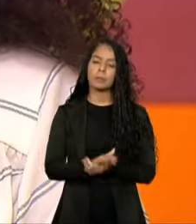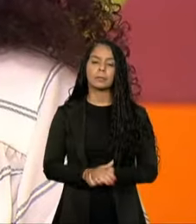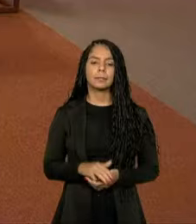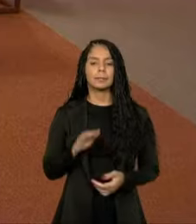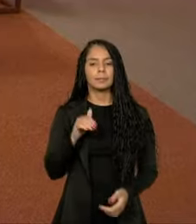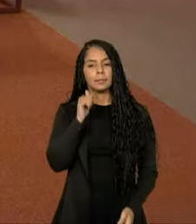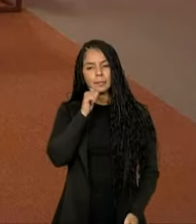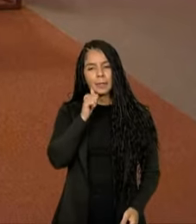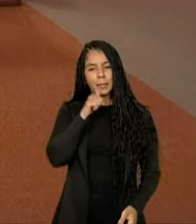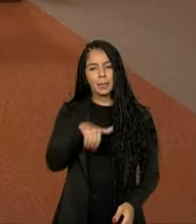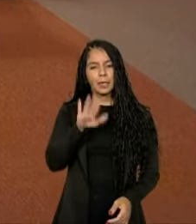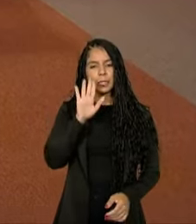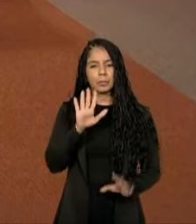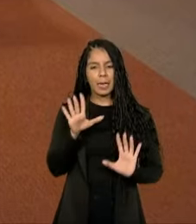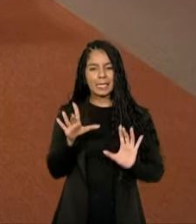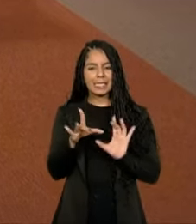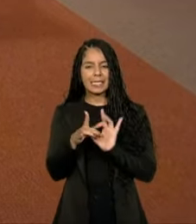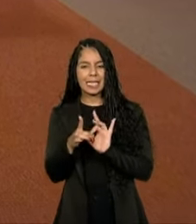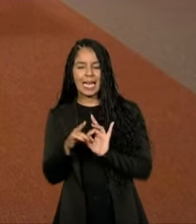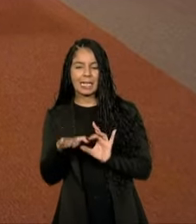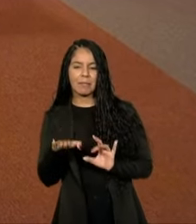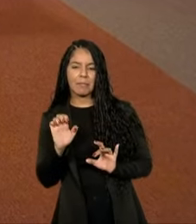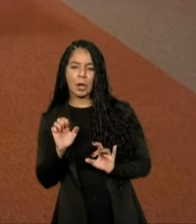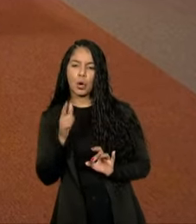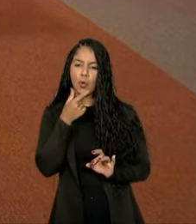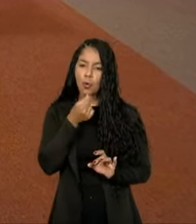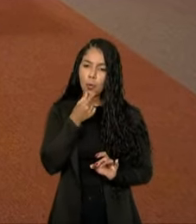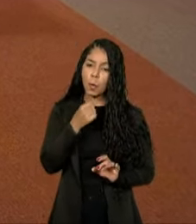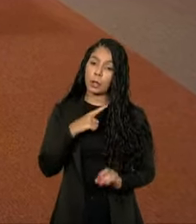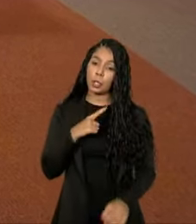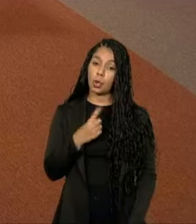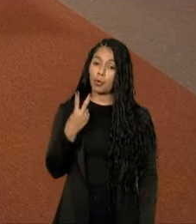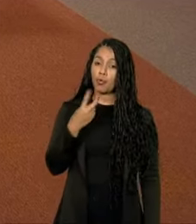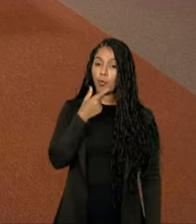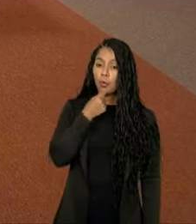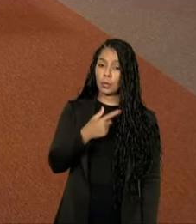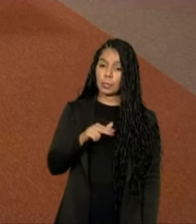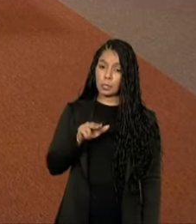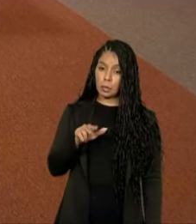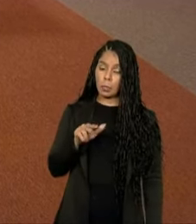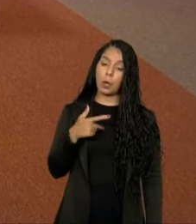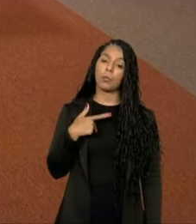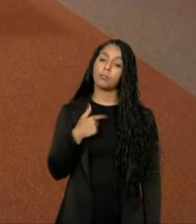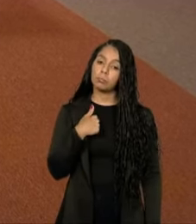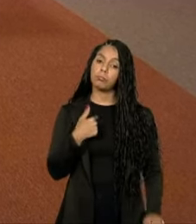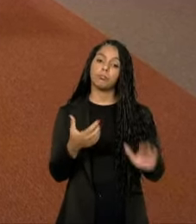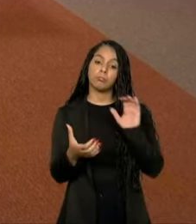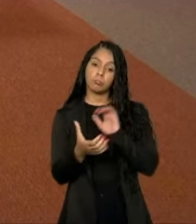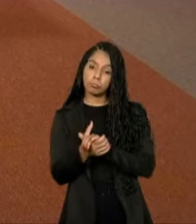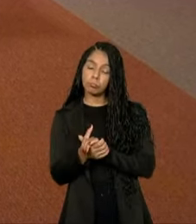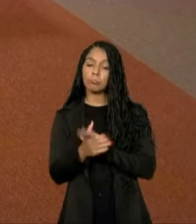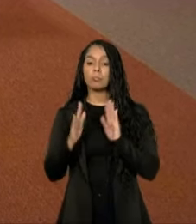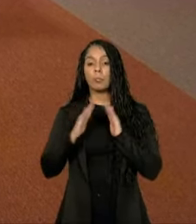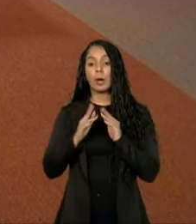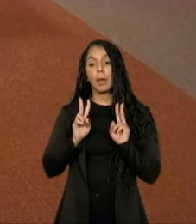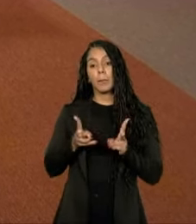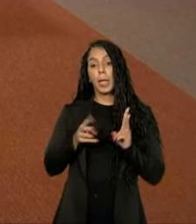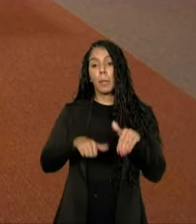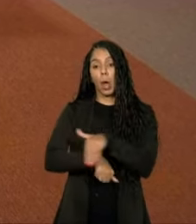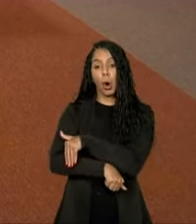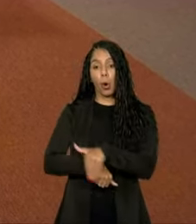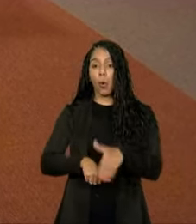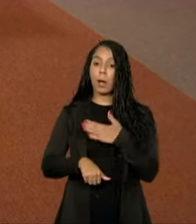são mais ligadas com as mães do que os homens, assim, porque eu tenho 2 irmãos, né? É. E a minha mãe, eu me casei e fui morar na mesma rua que a minha